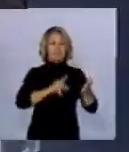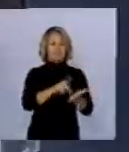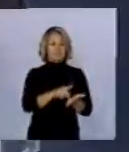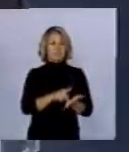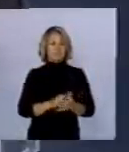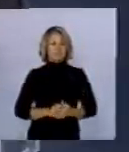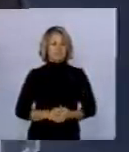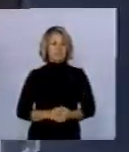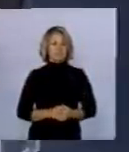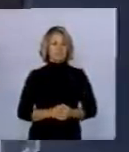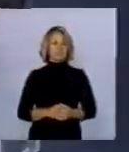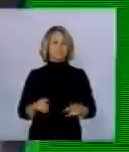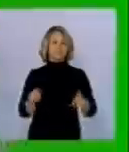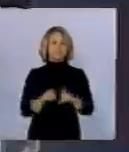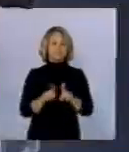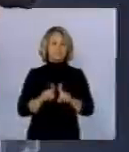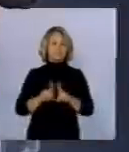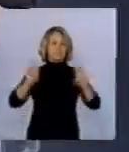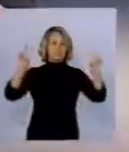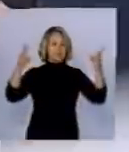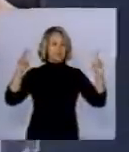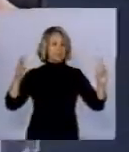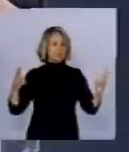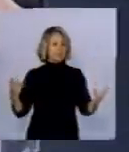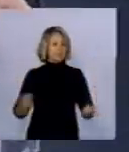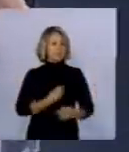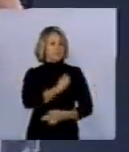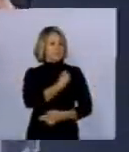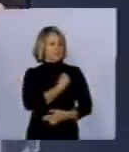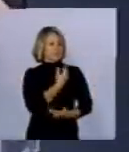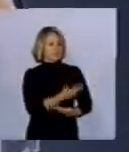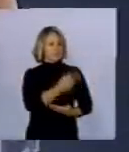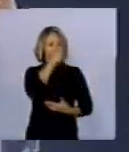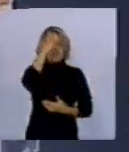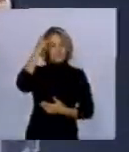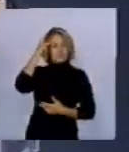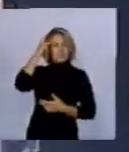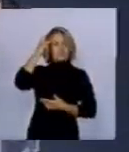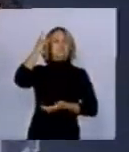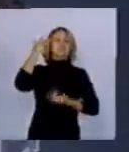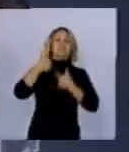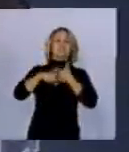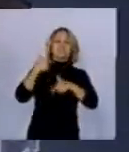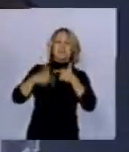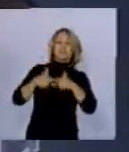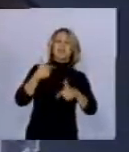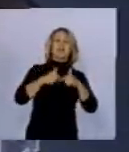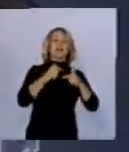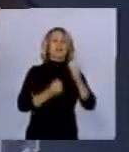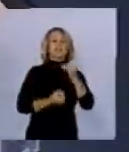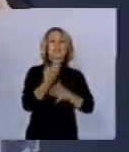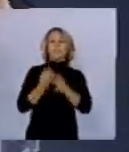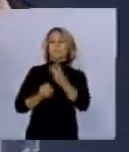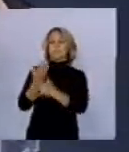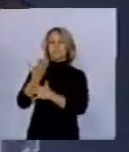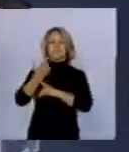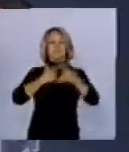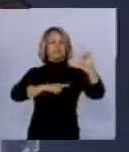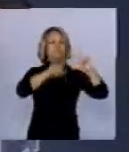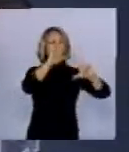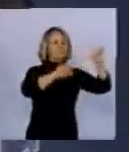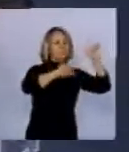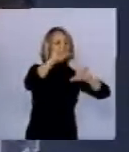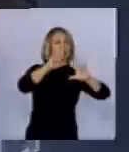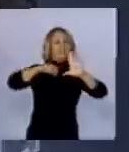qualificada ela valoriza nossos talentos escritores diretores atores atrizes e um enorme número